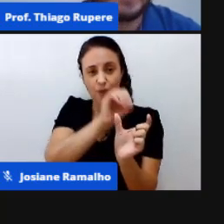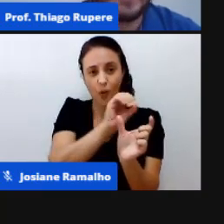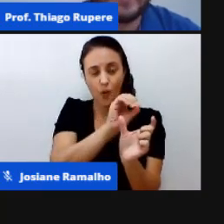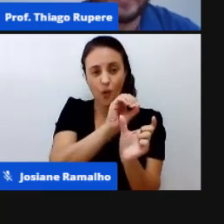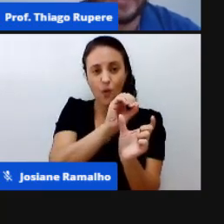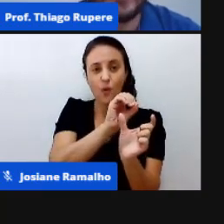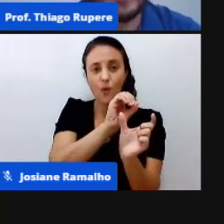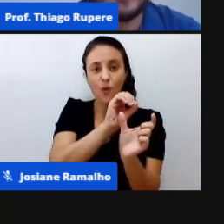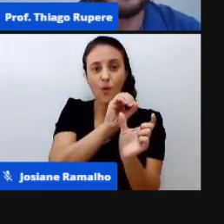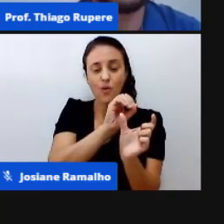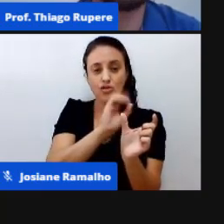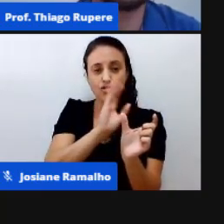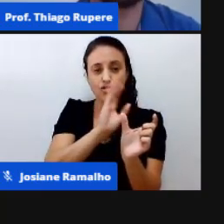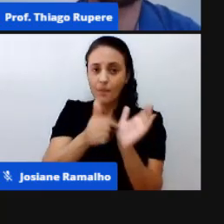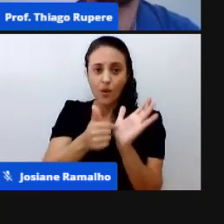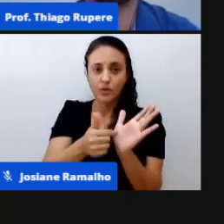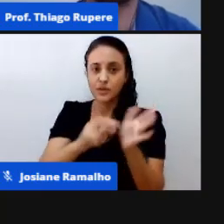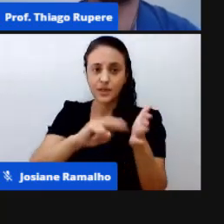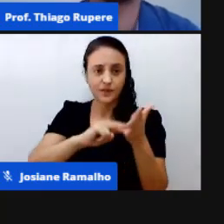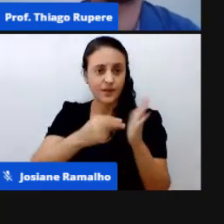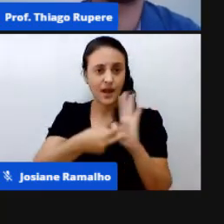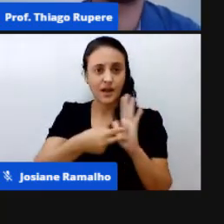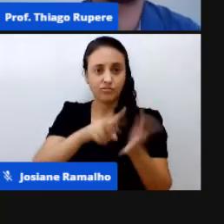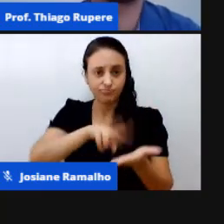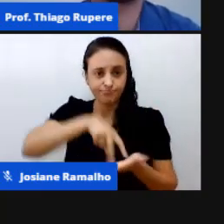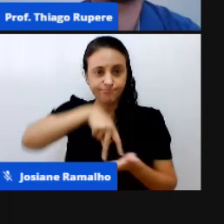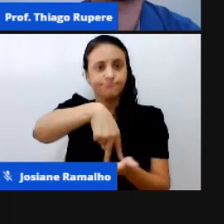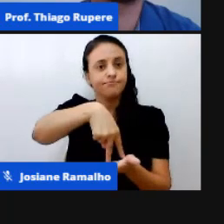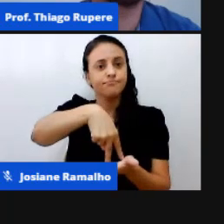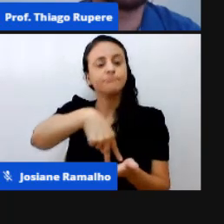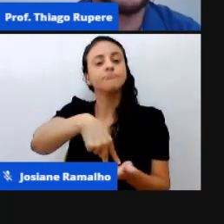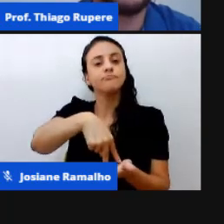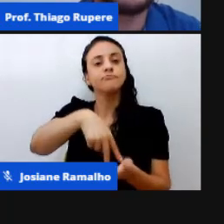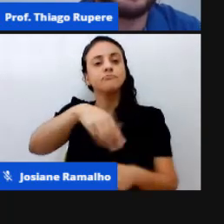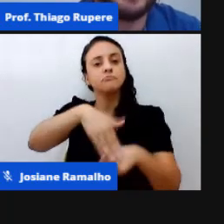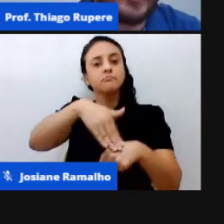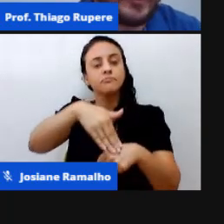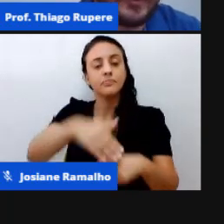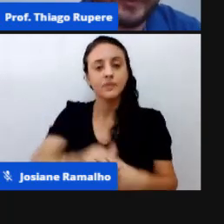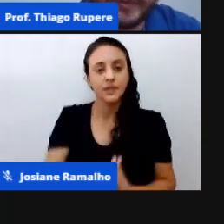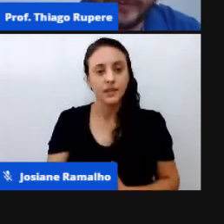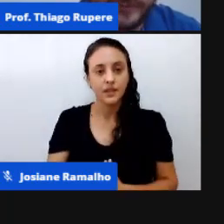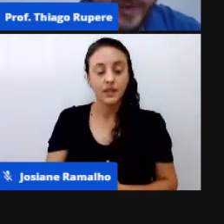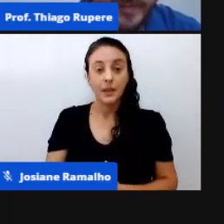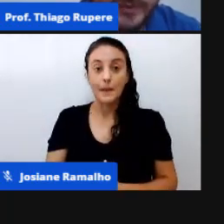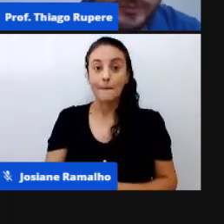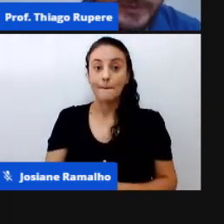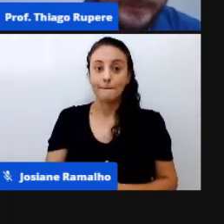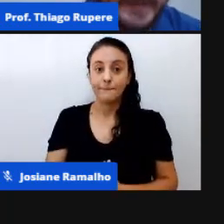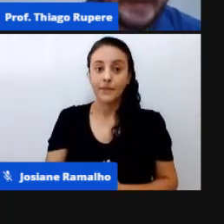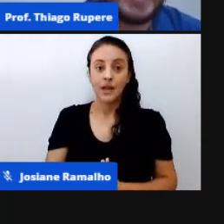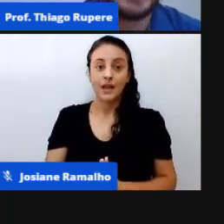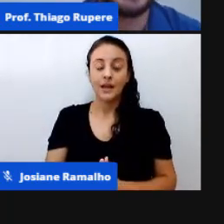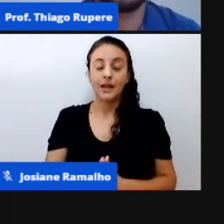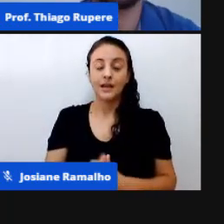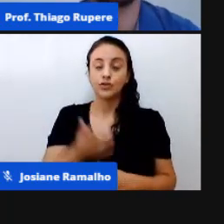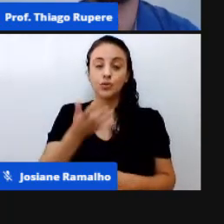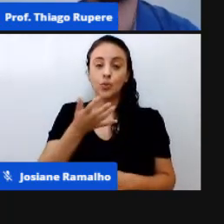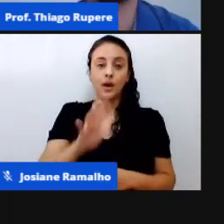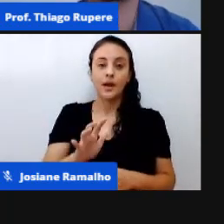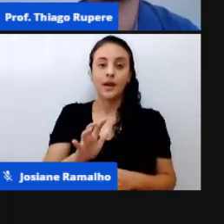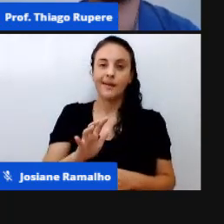oposição a passivo. Nesse caso aqui, nós não queremos trabalhar subjugar outras metodologias, de forma nenhuma.